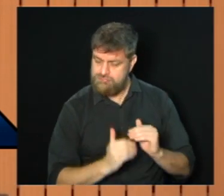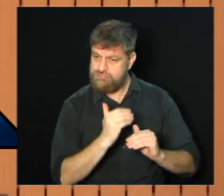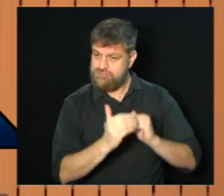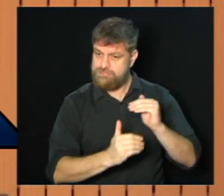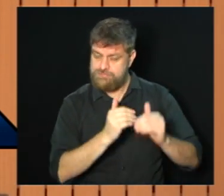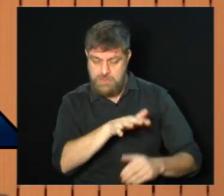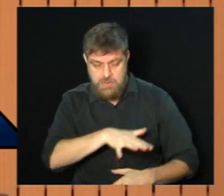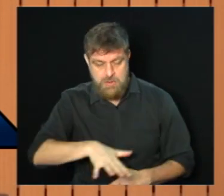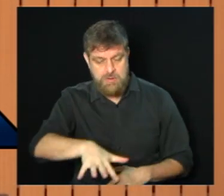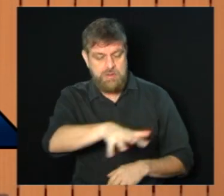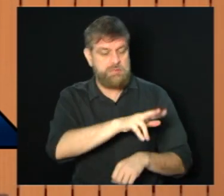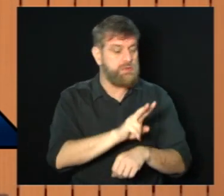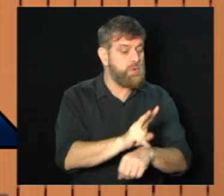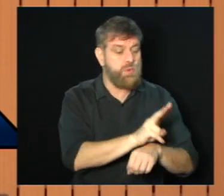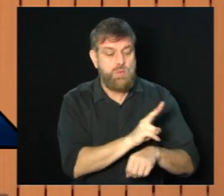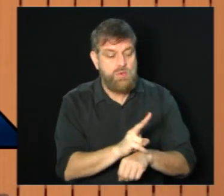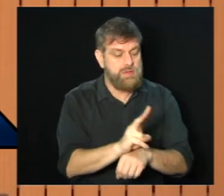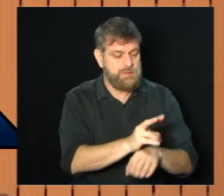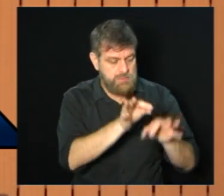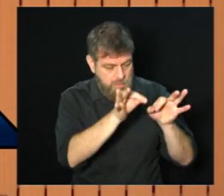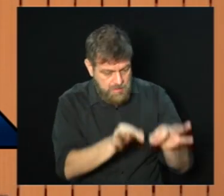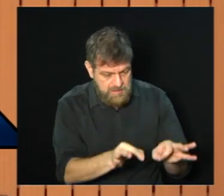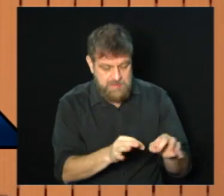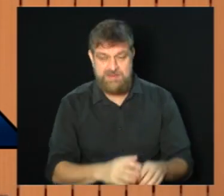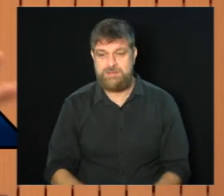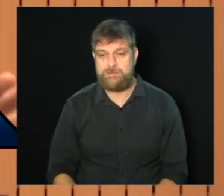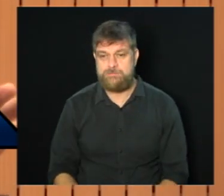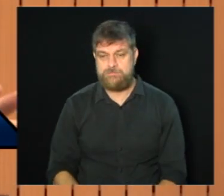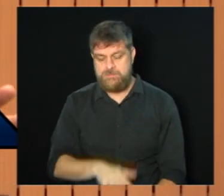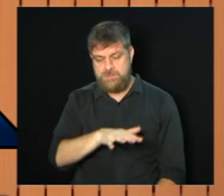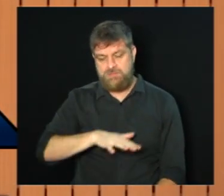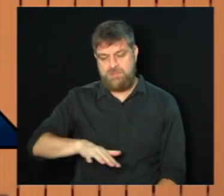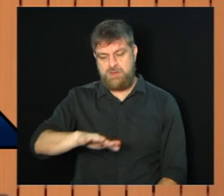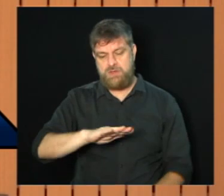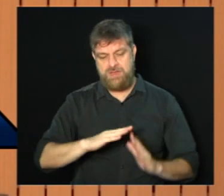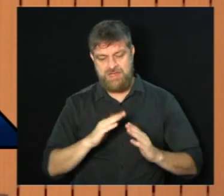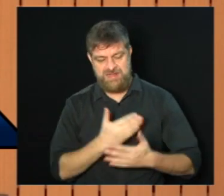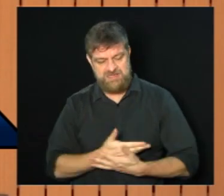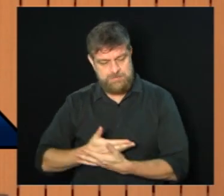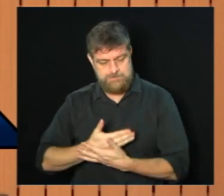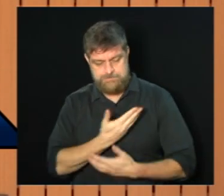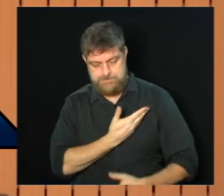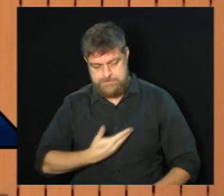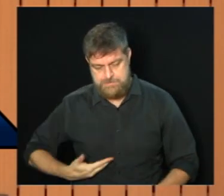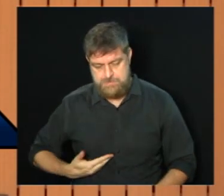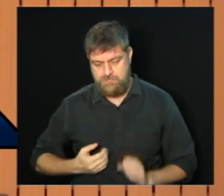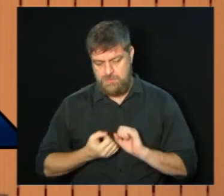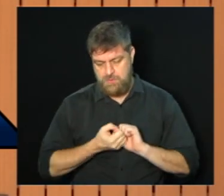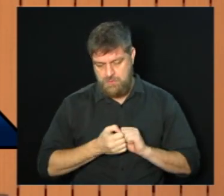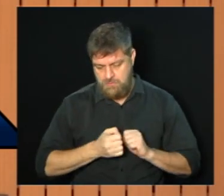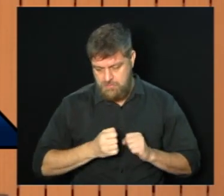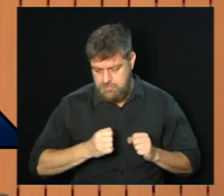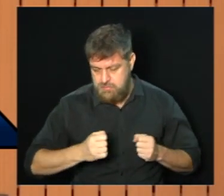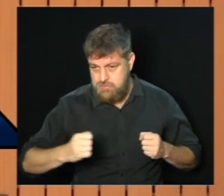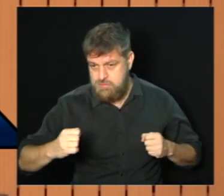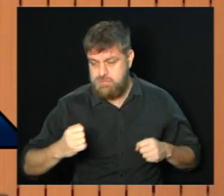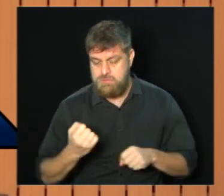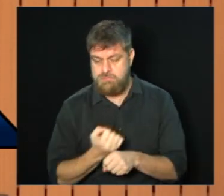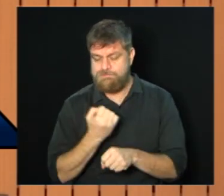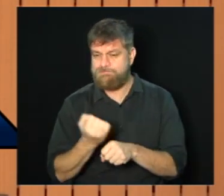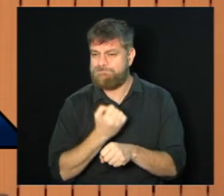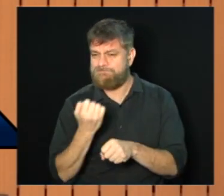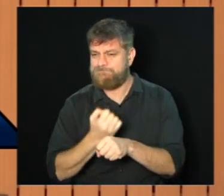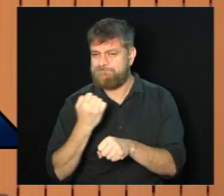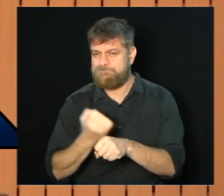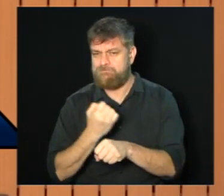nesses ambientes. A rede pública tem sido ampliada na medida